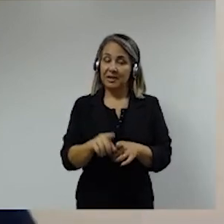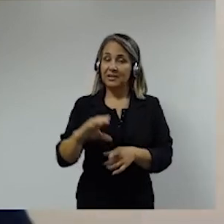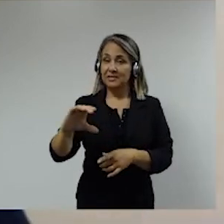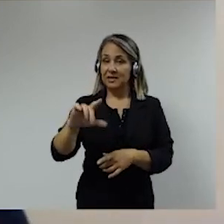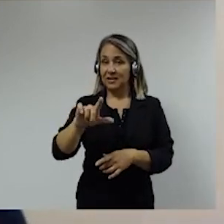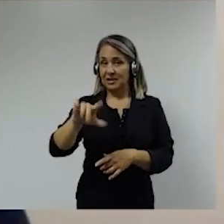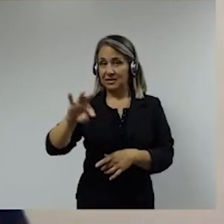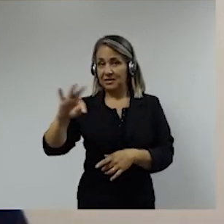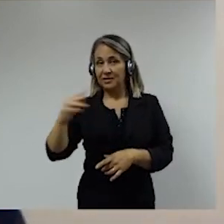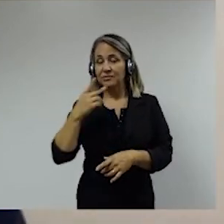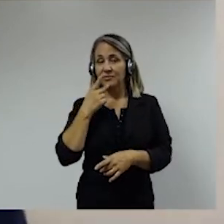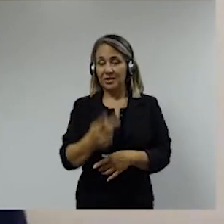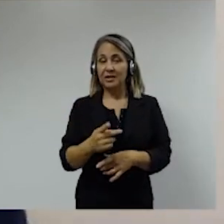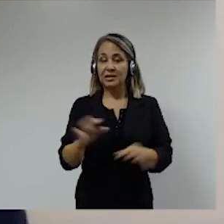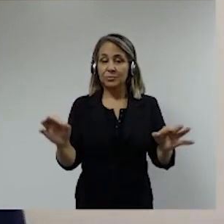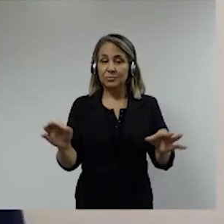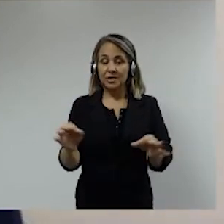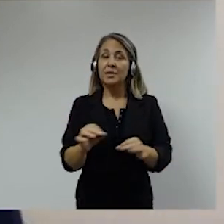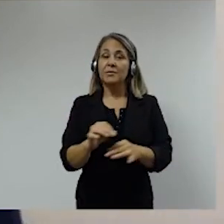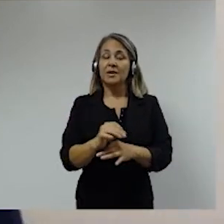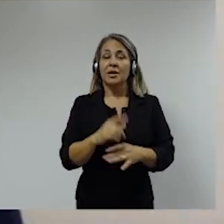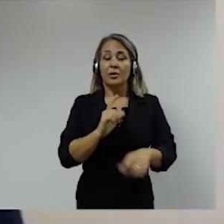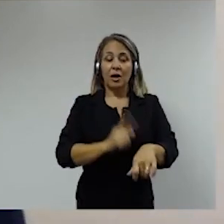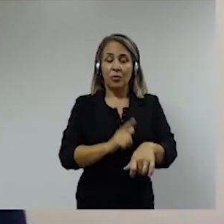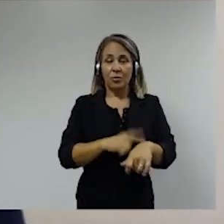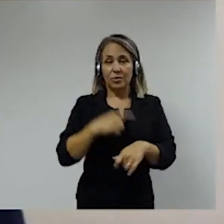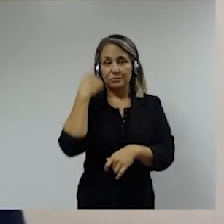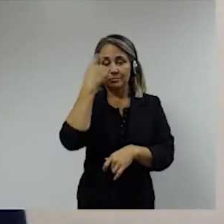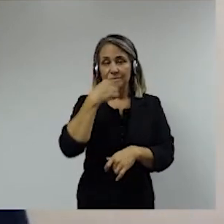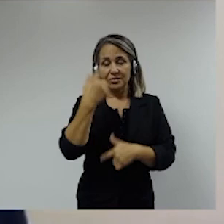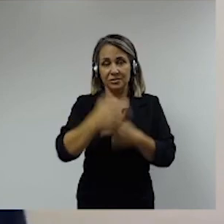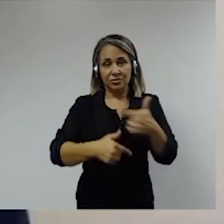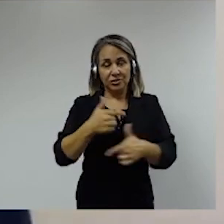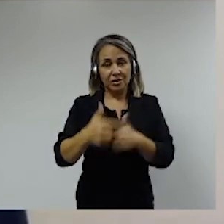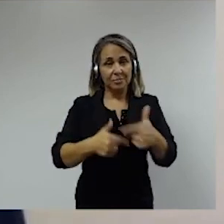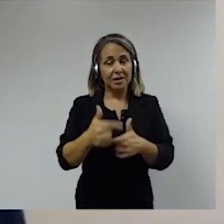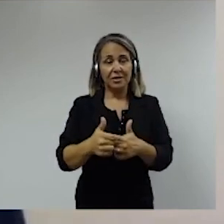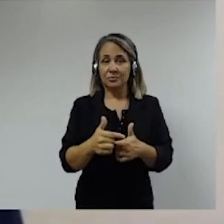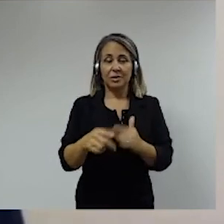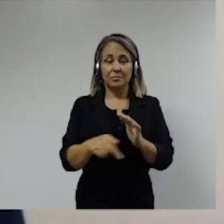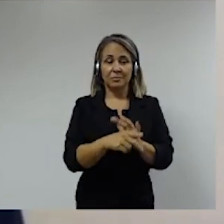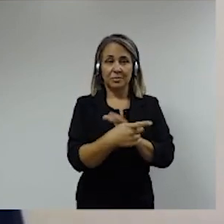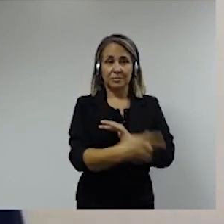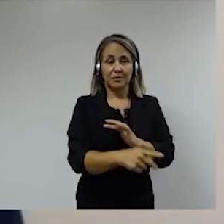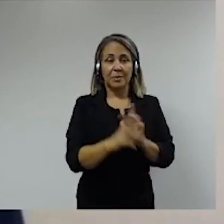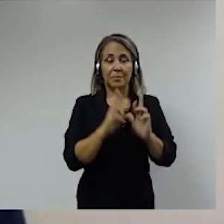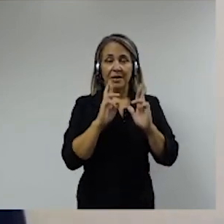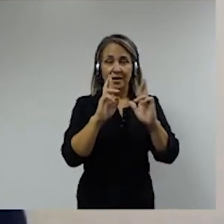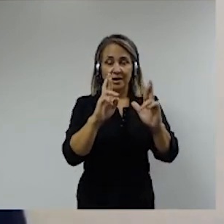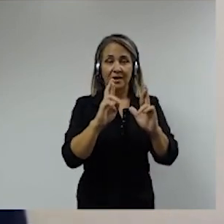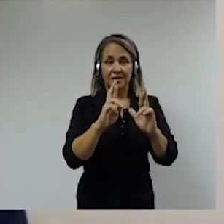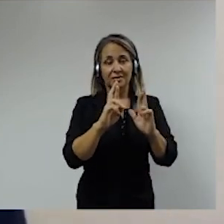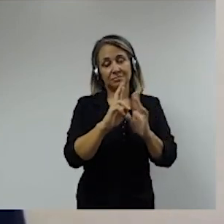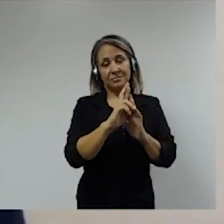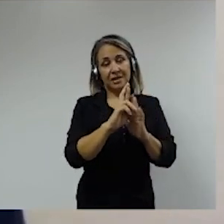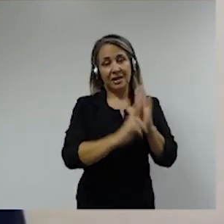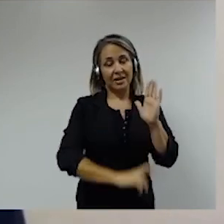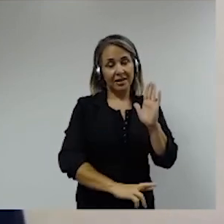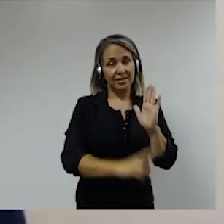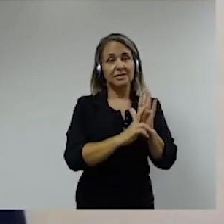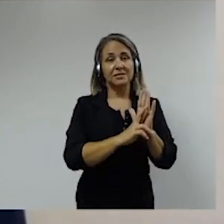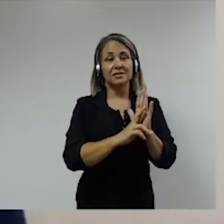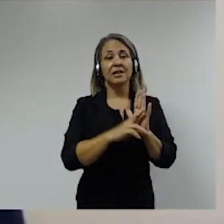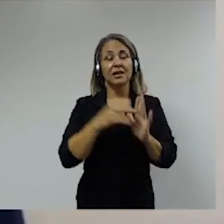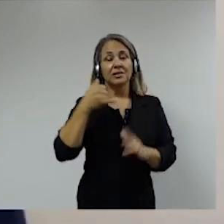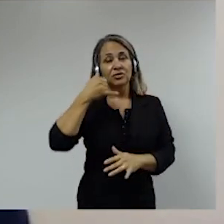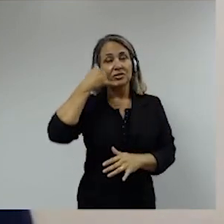regime da jornada de trabalho, tal como previsto lá no artigo 62, não se aplicam às regras de jornada para os regimes de